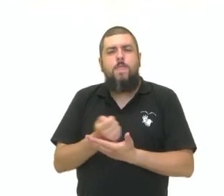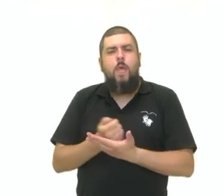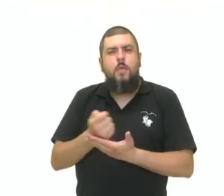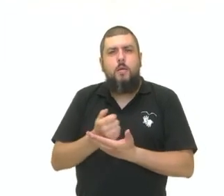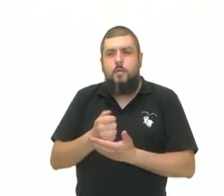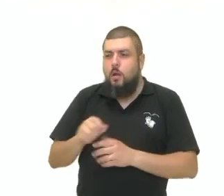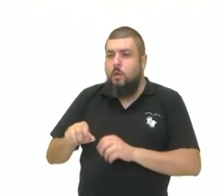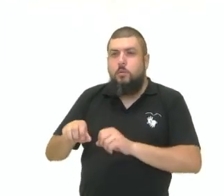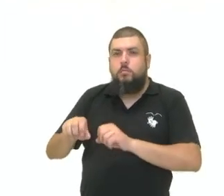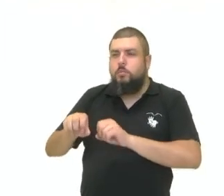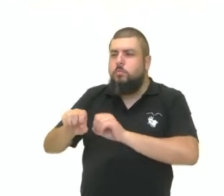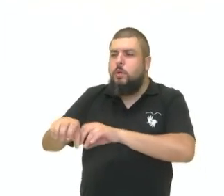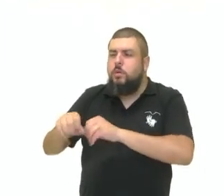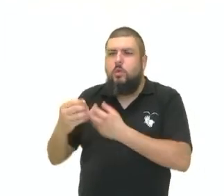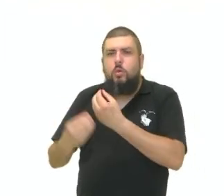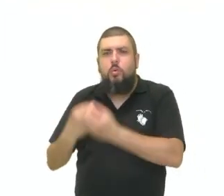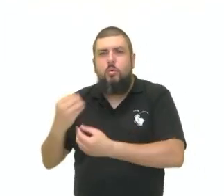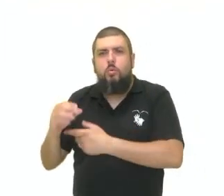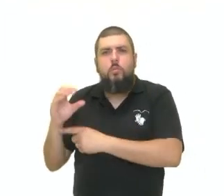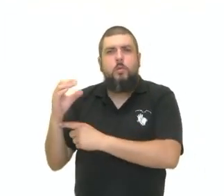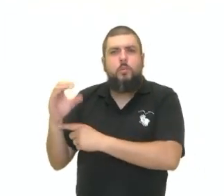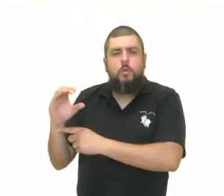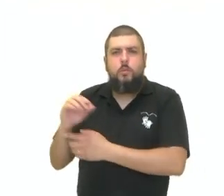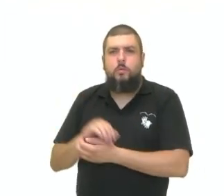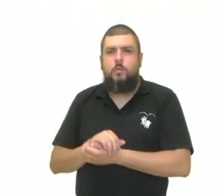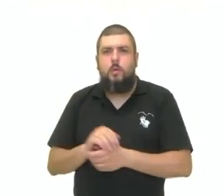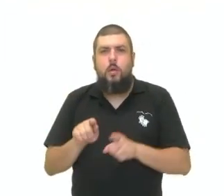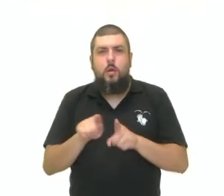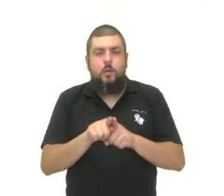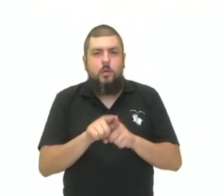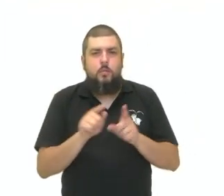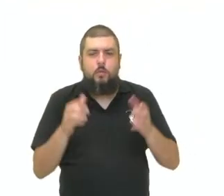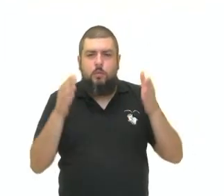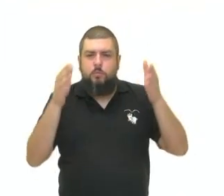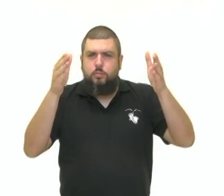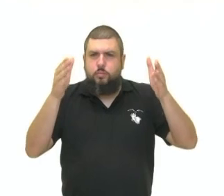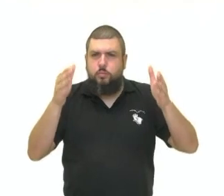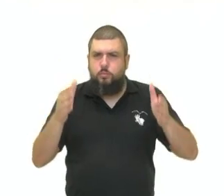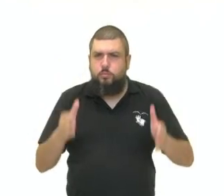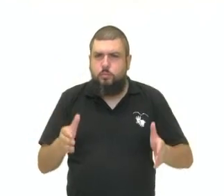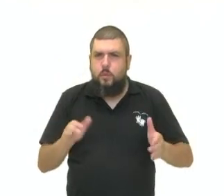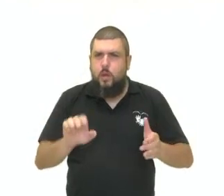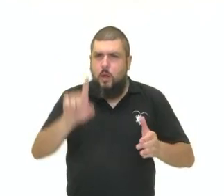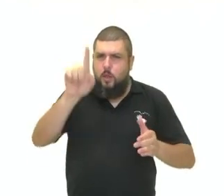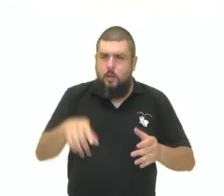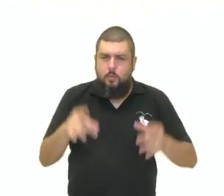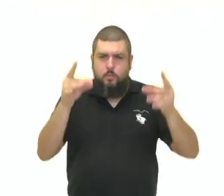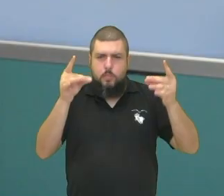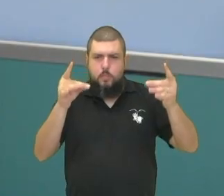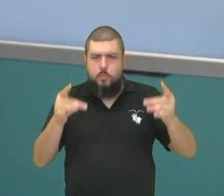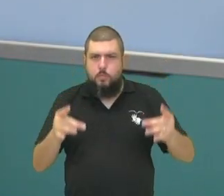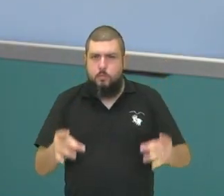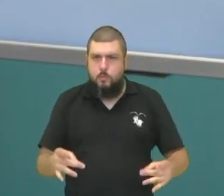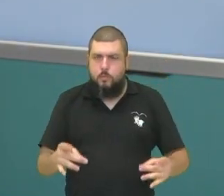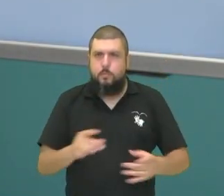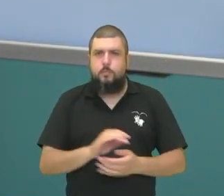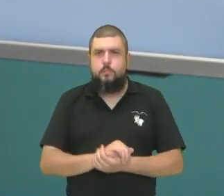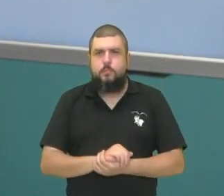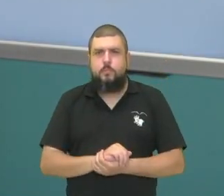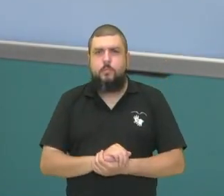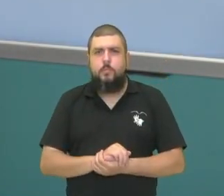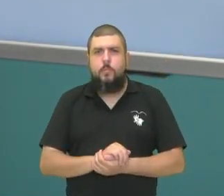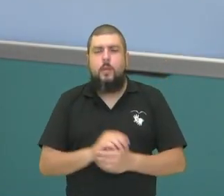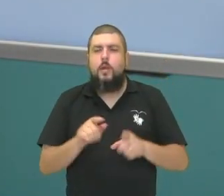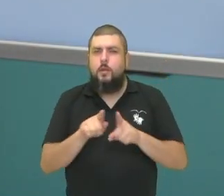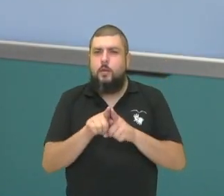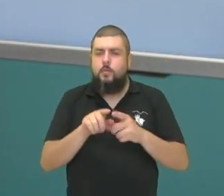aos estudantes. Reconhecemos o corpo da notícia que detalha os fatos apresentados no LID. Isso mesmo, visualizamos